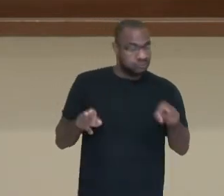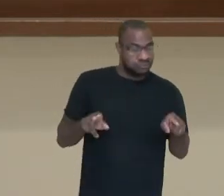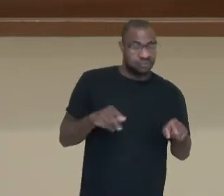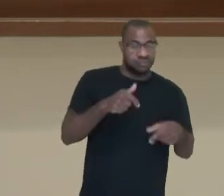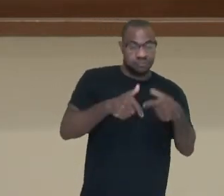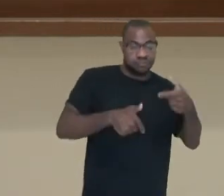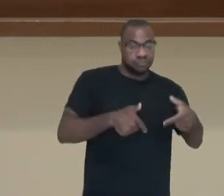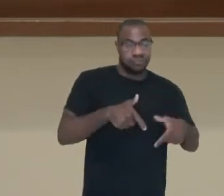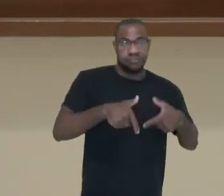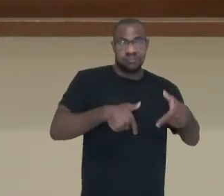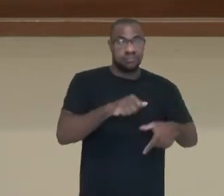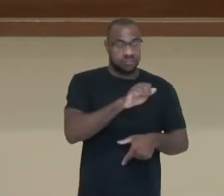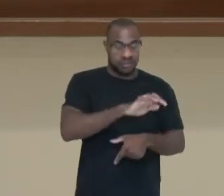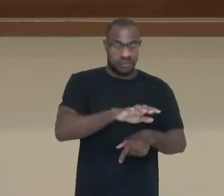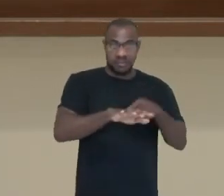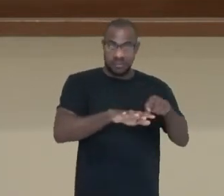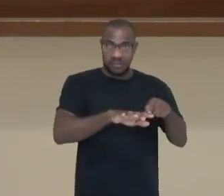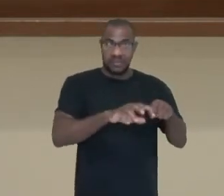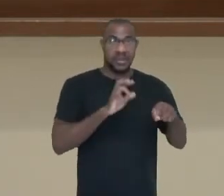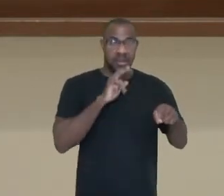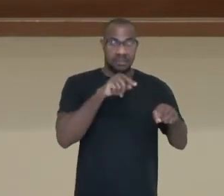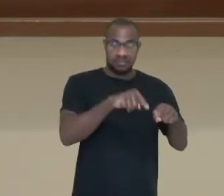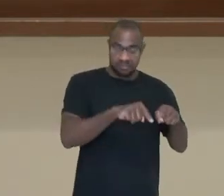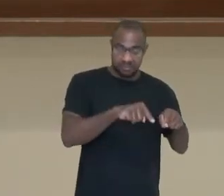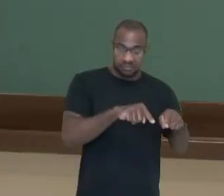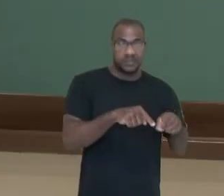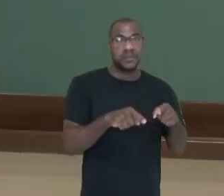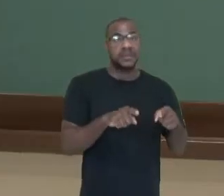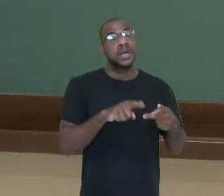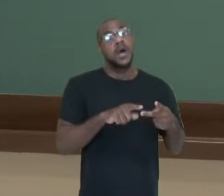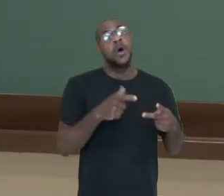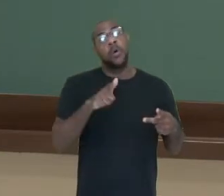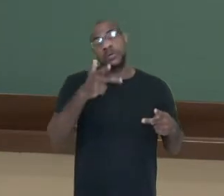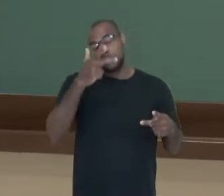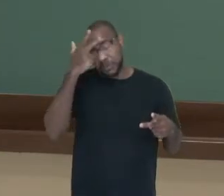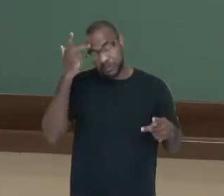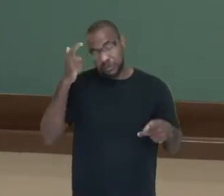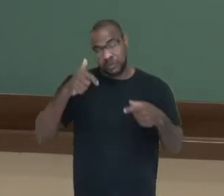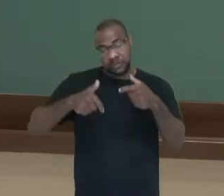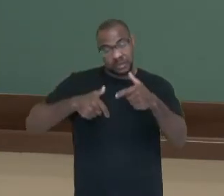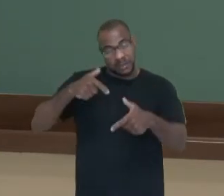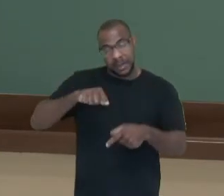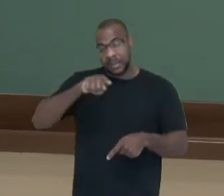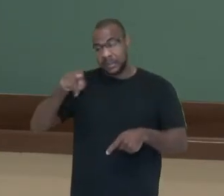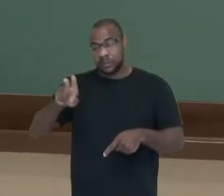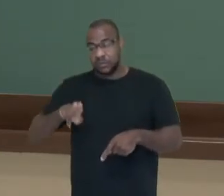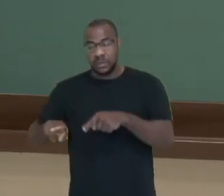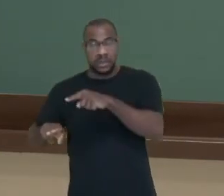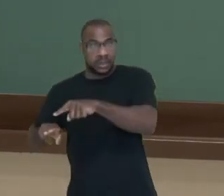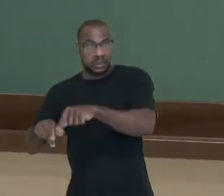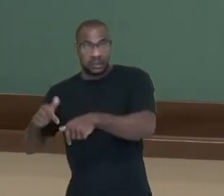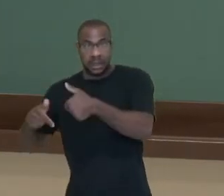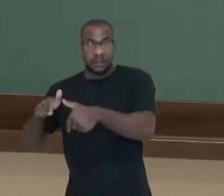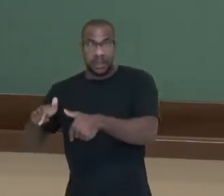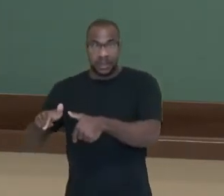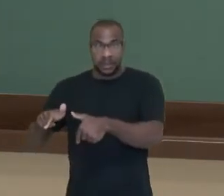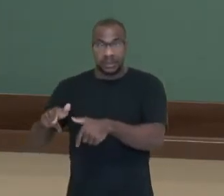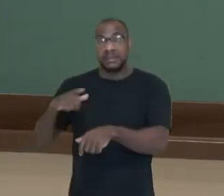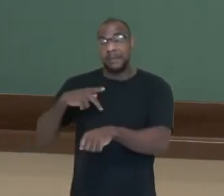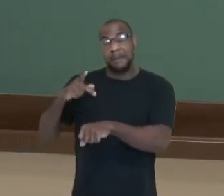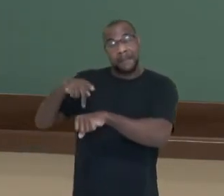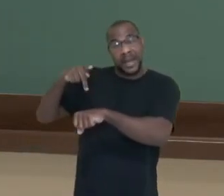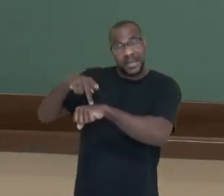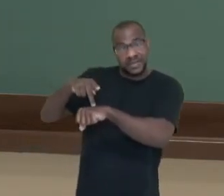utilizam-se deste resultado, como também tem outras pessoas que utilizam desta forma, ou seja, países